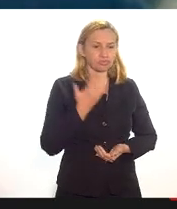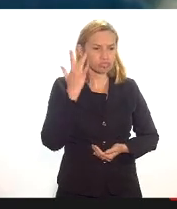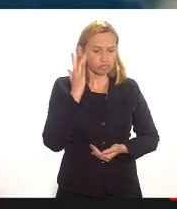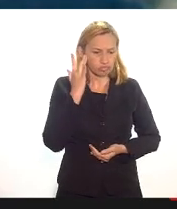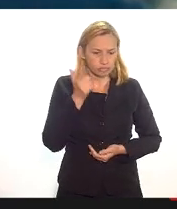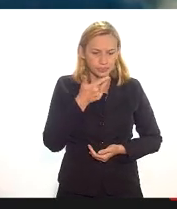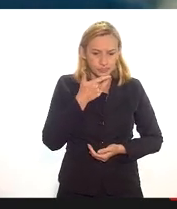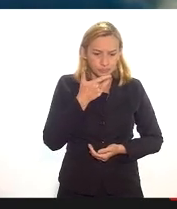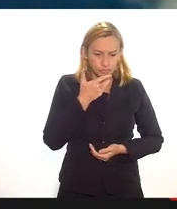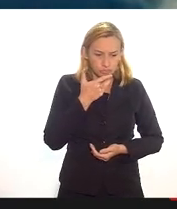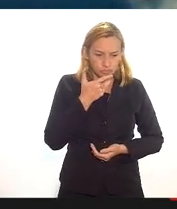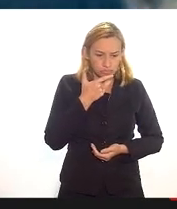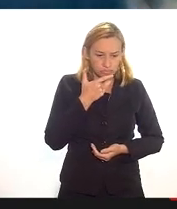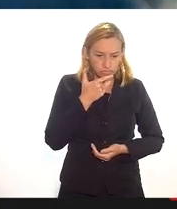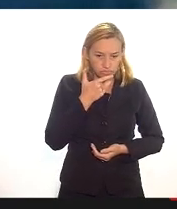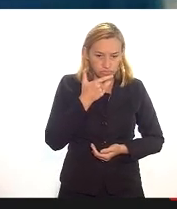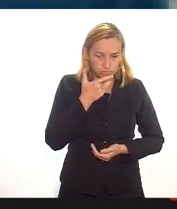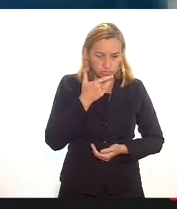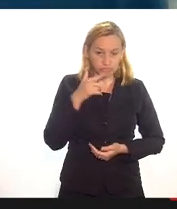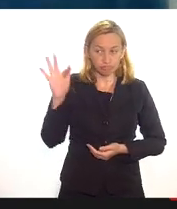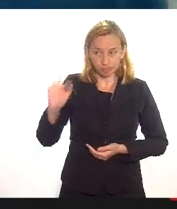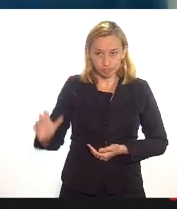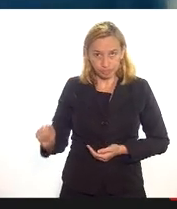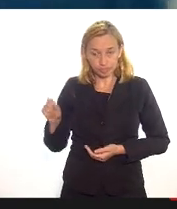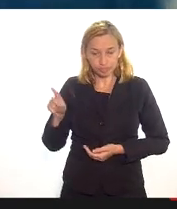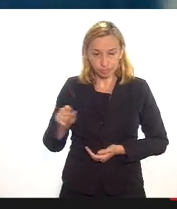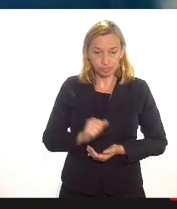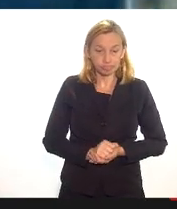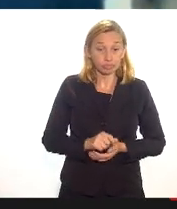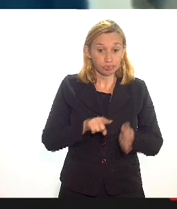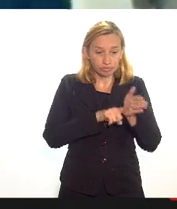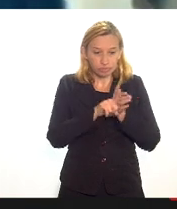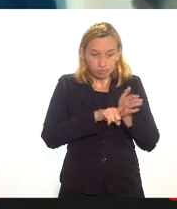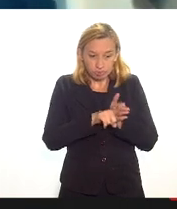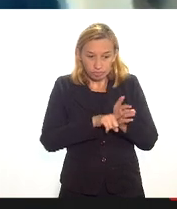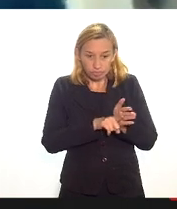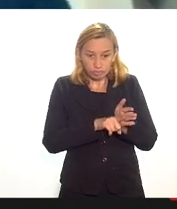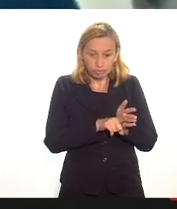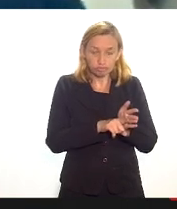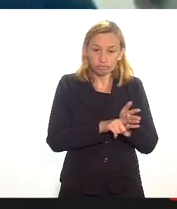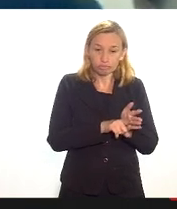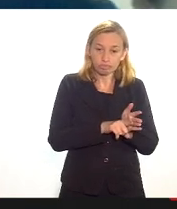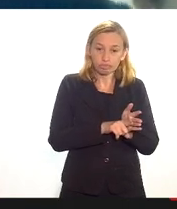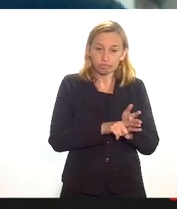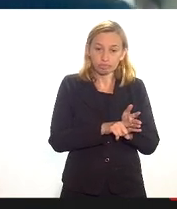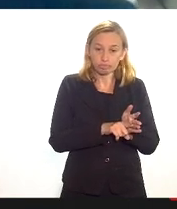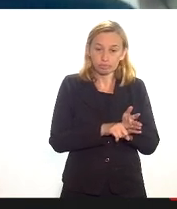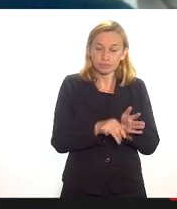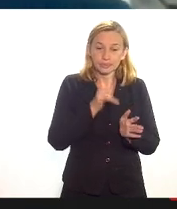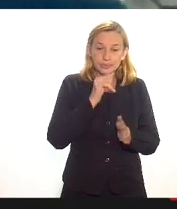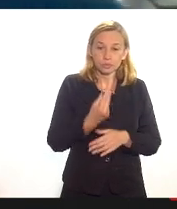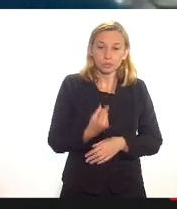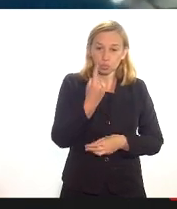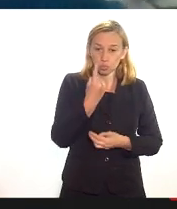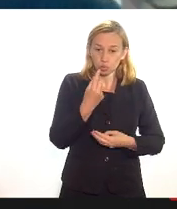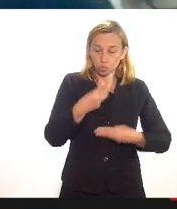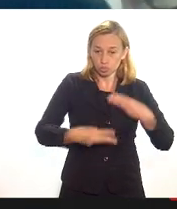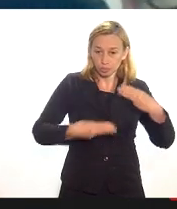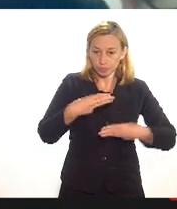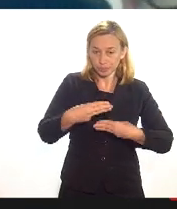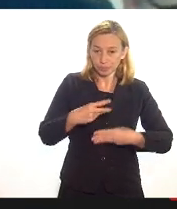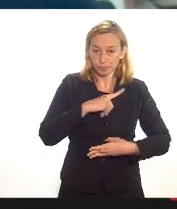pelo nosso auditor da Fazenda, nós analisávamos, por exemplo, que apenas em um trimestre nós tínhamos